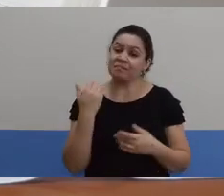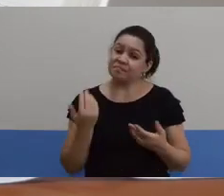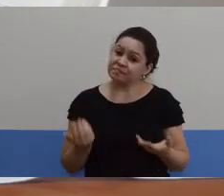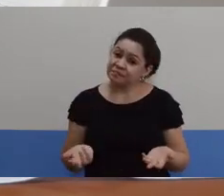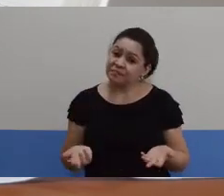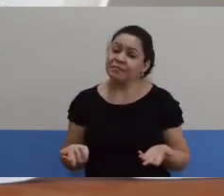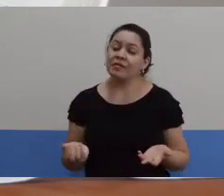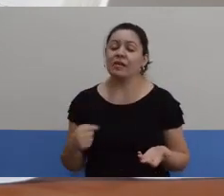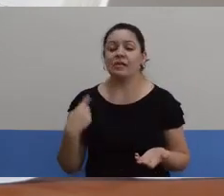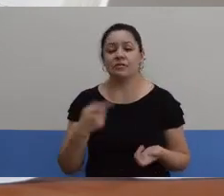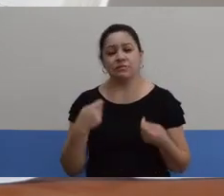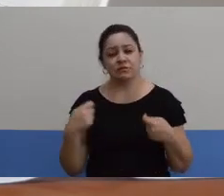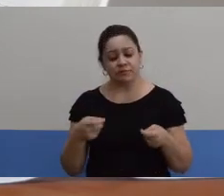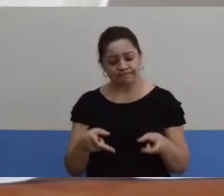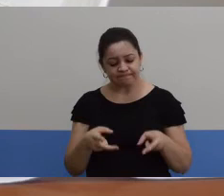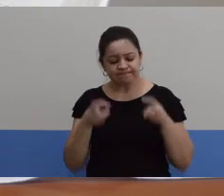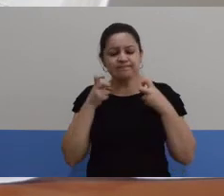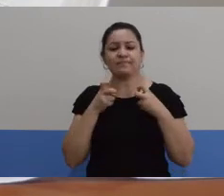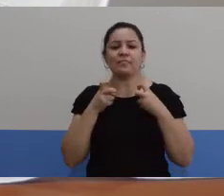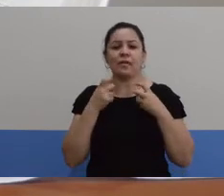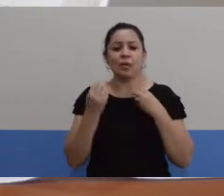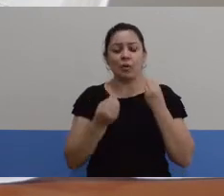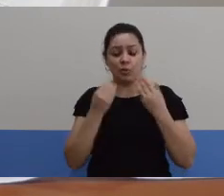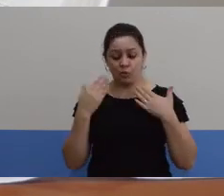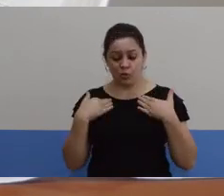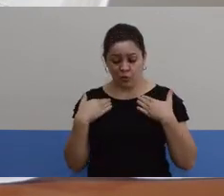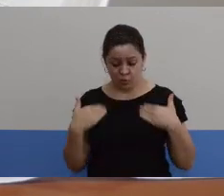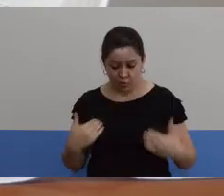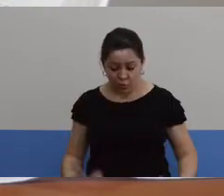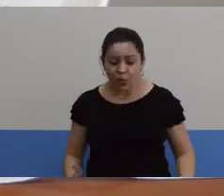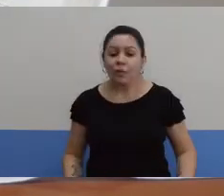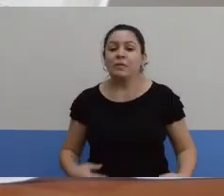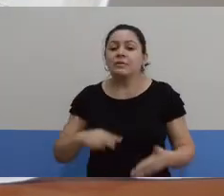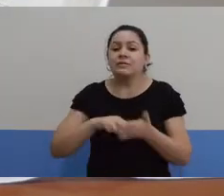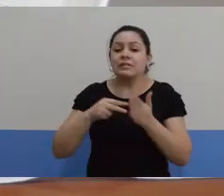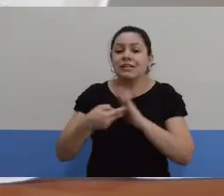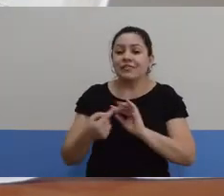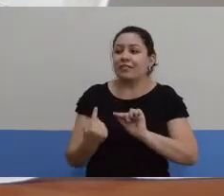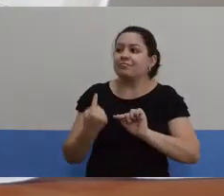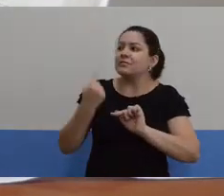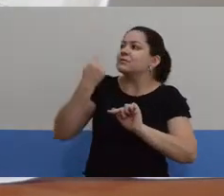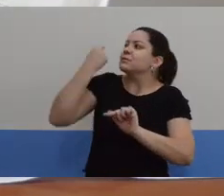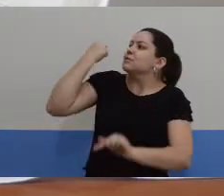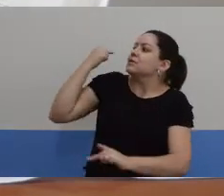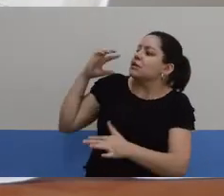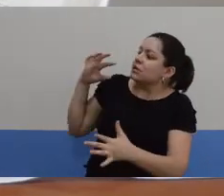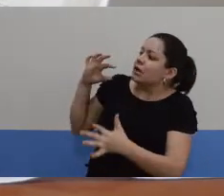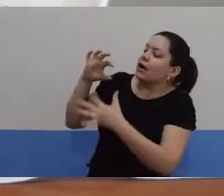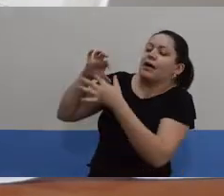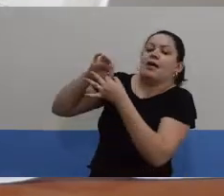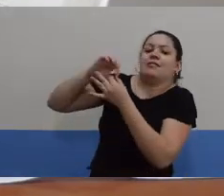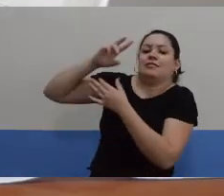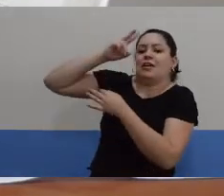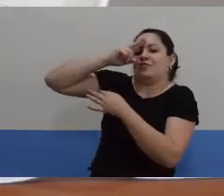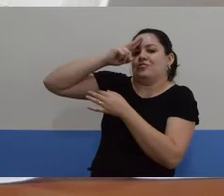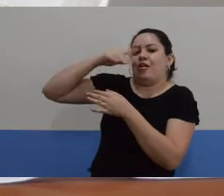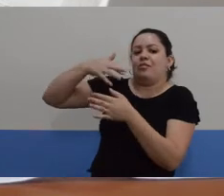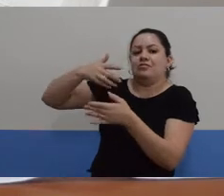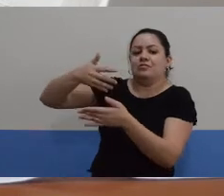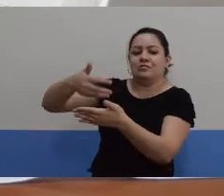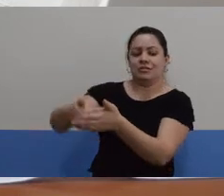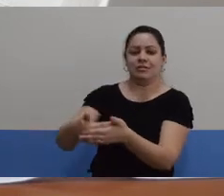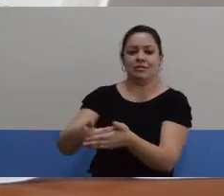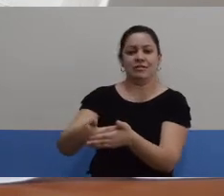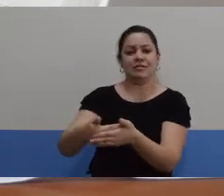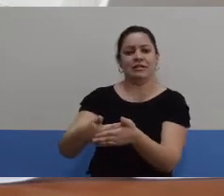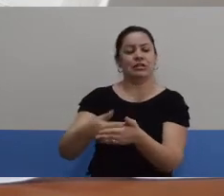precisamos sentir um corpo, mas um corpo que tem história. Eu não posso partir apenas de